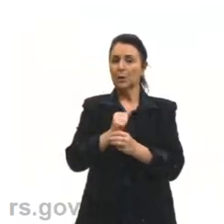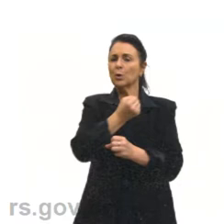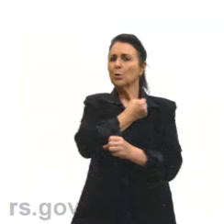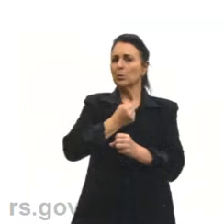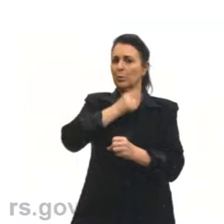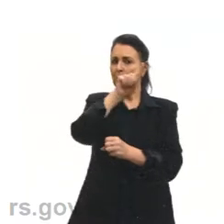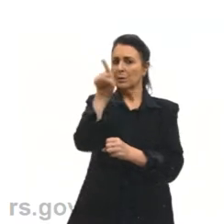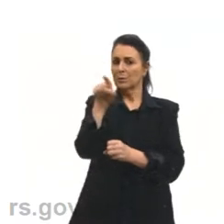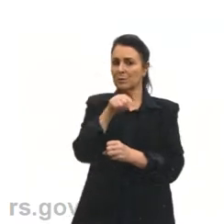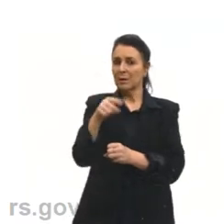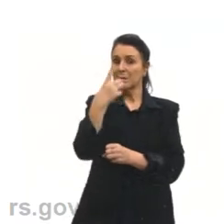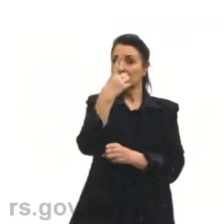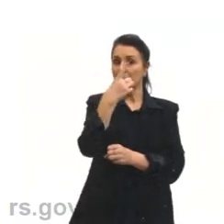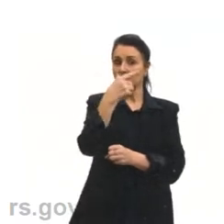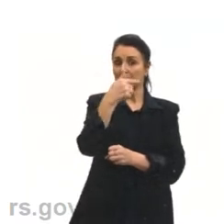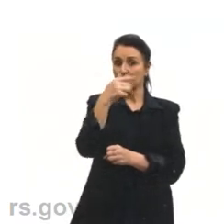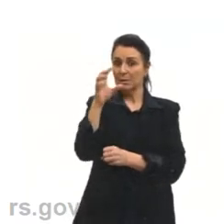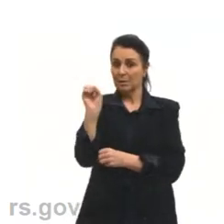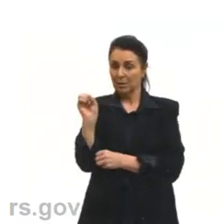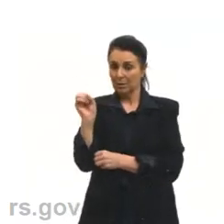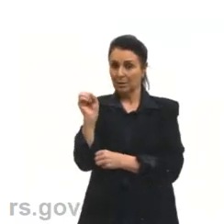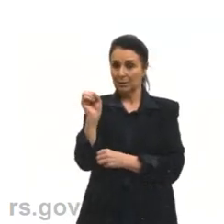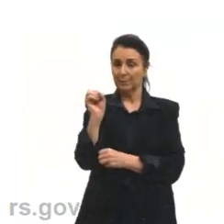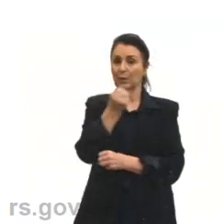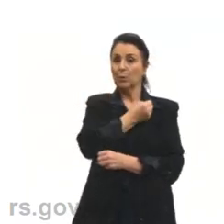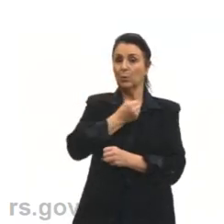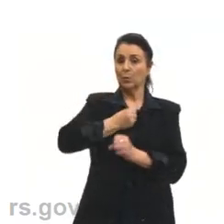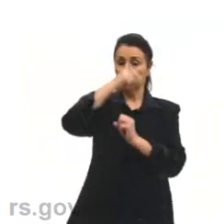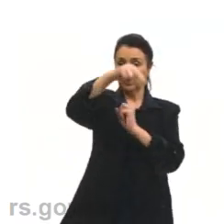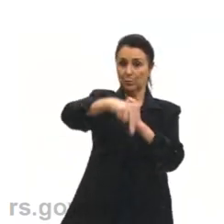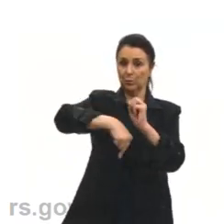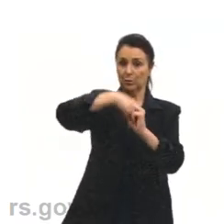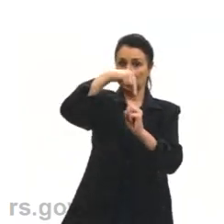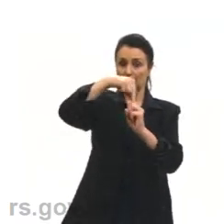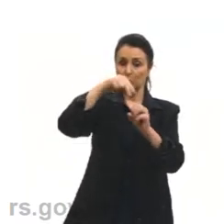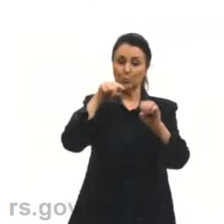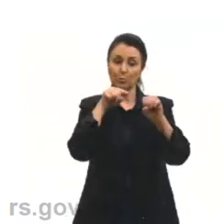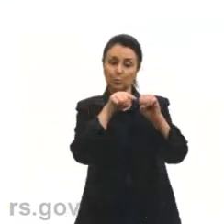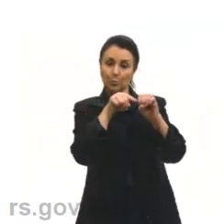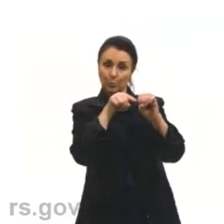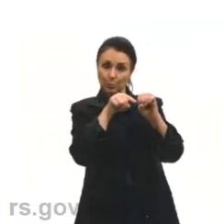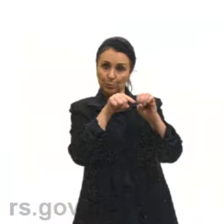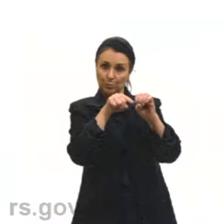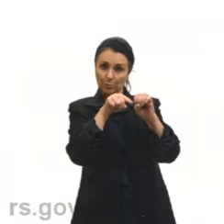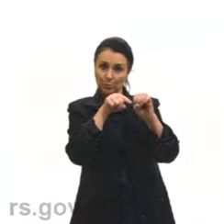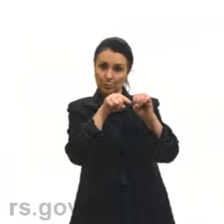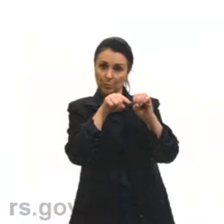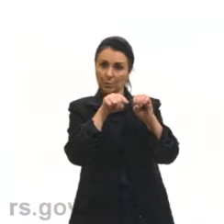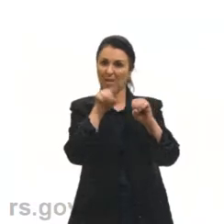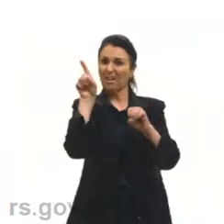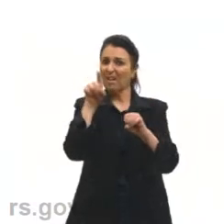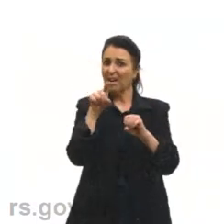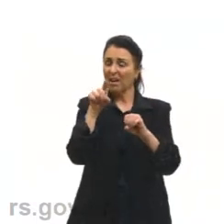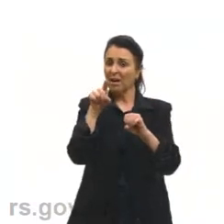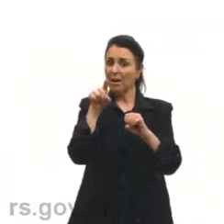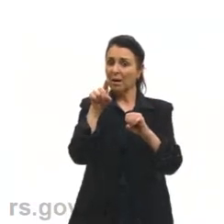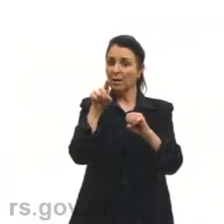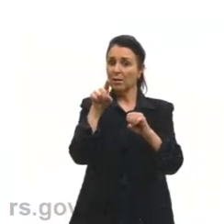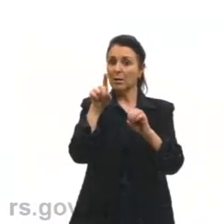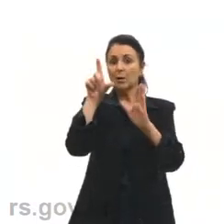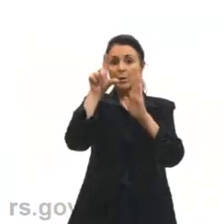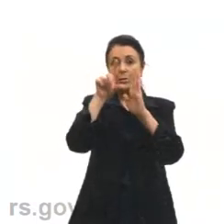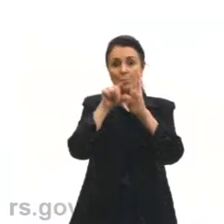então podemos afirmar que o número de nêutrons que encontramos em seu núcleo é é só subtrair